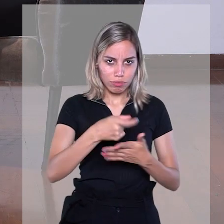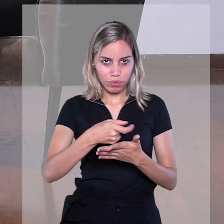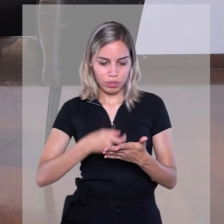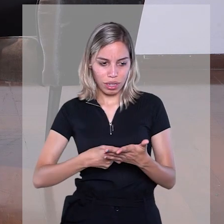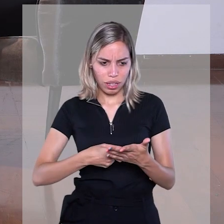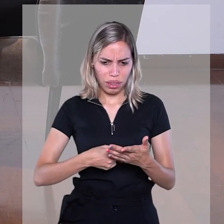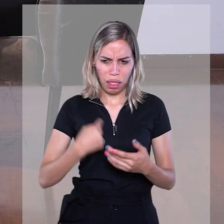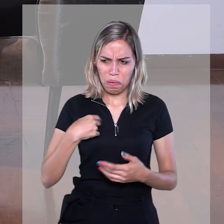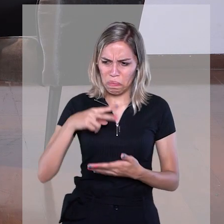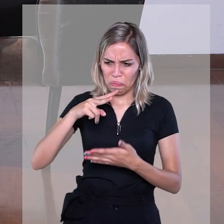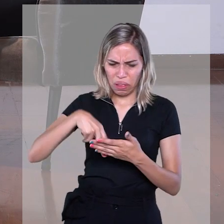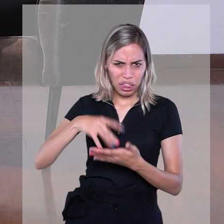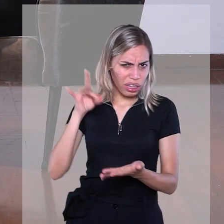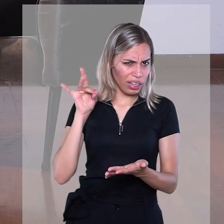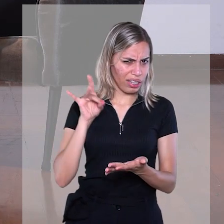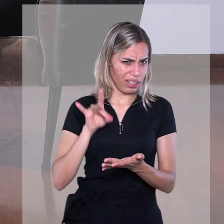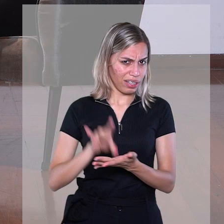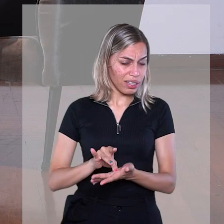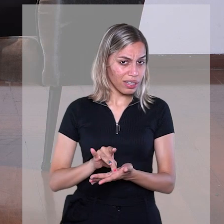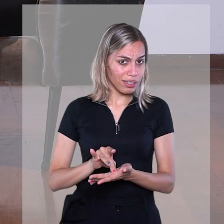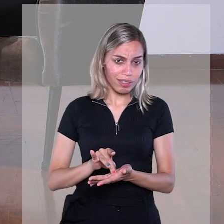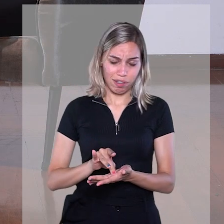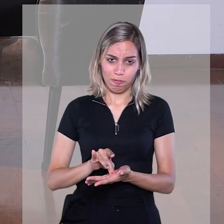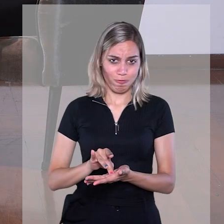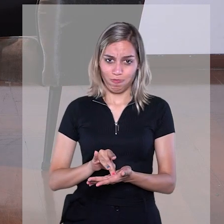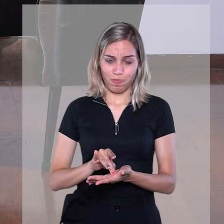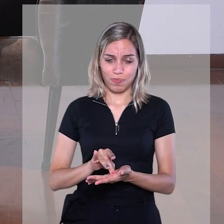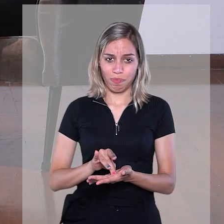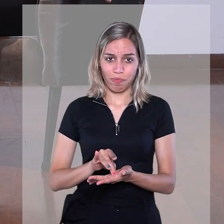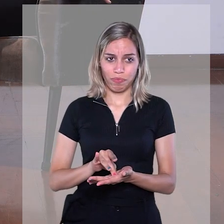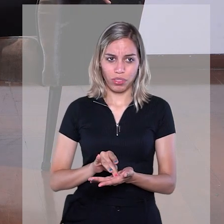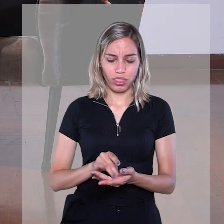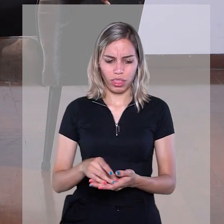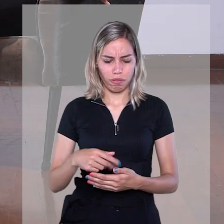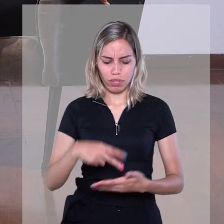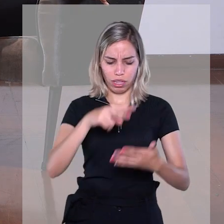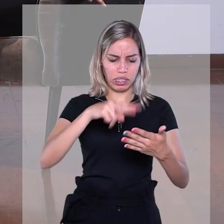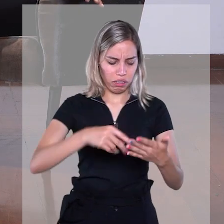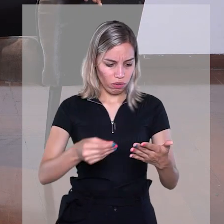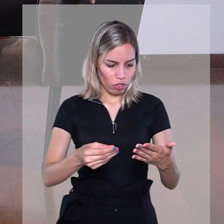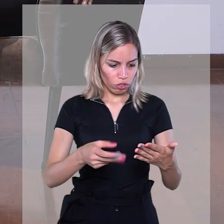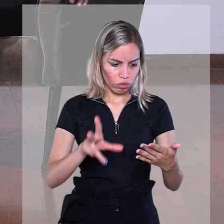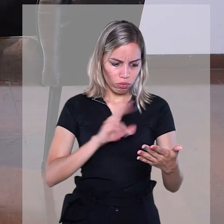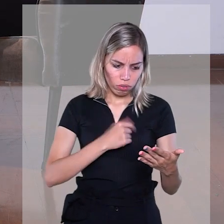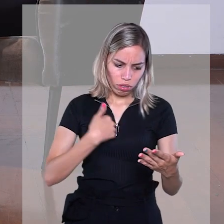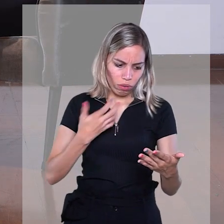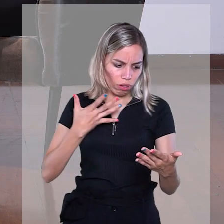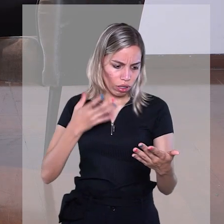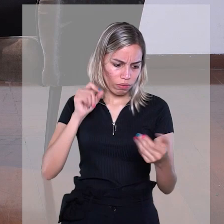até os 18 anos, eu nunca tinha lido nada que me dissesse é isso que eu quero fazer o resto da vida. É